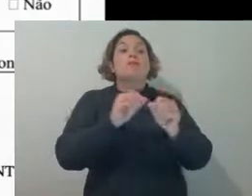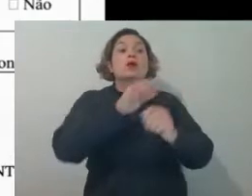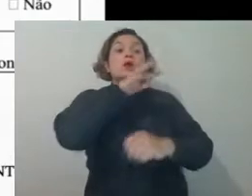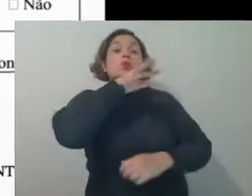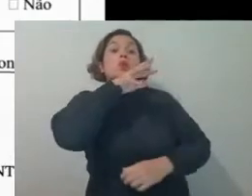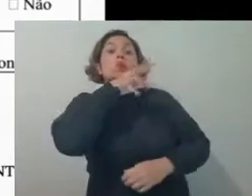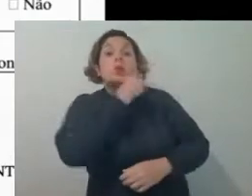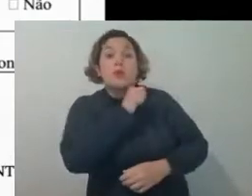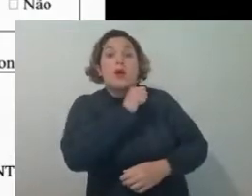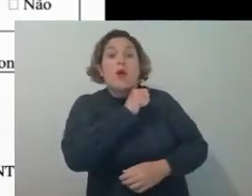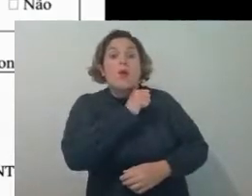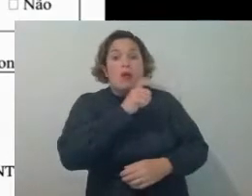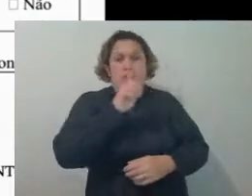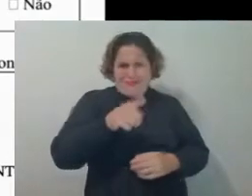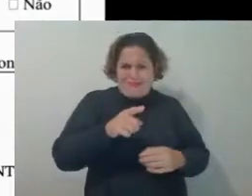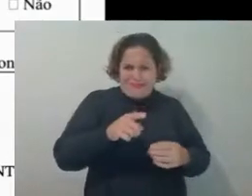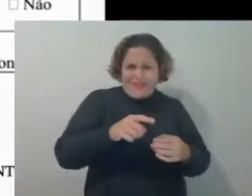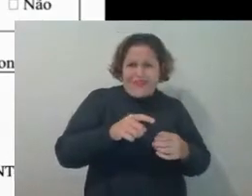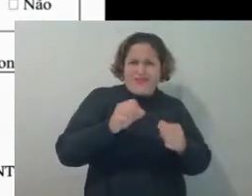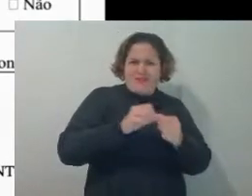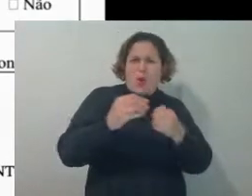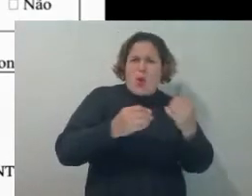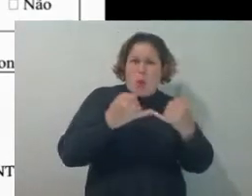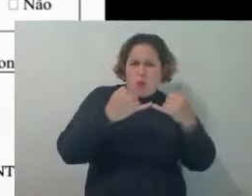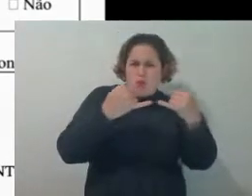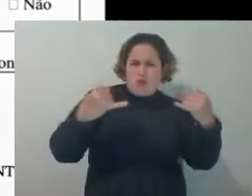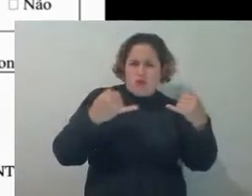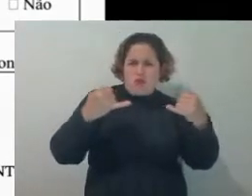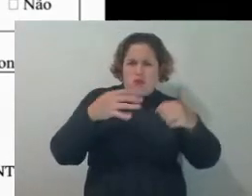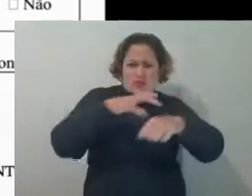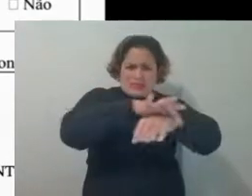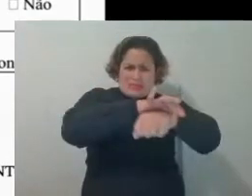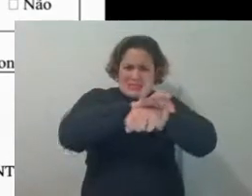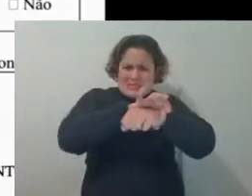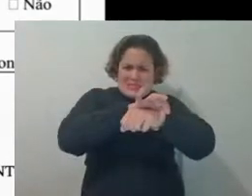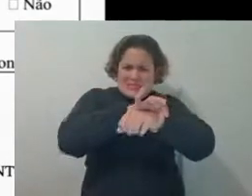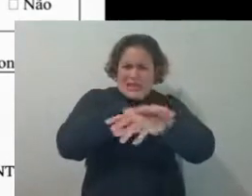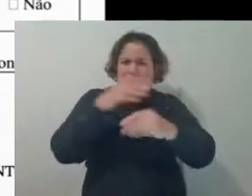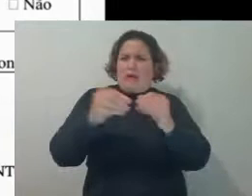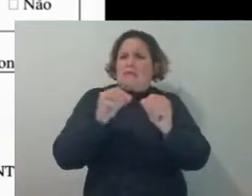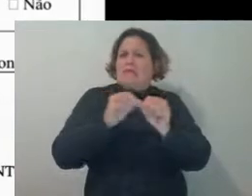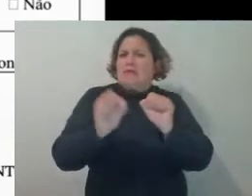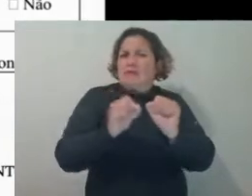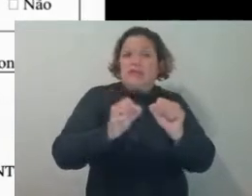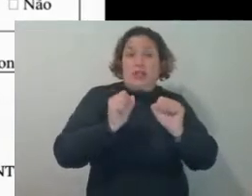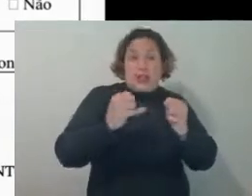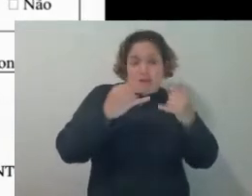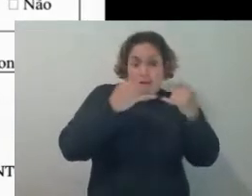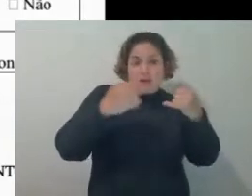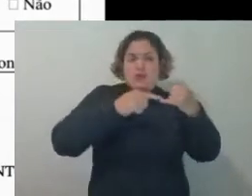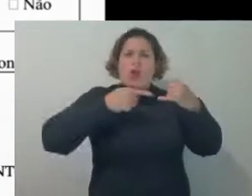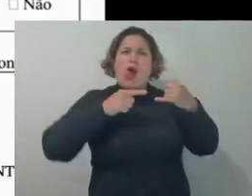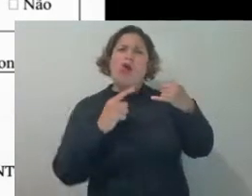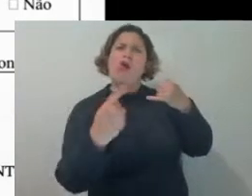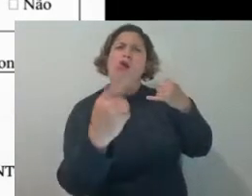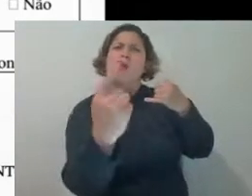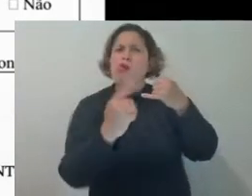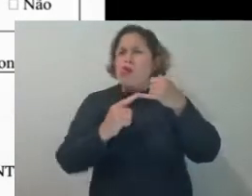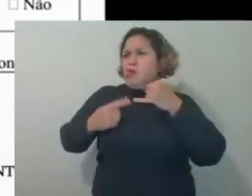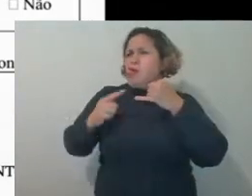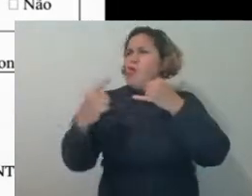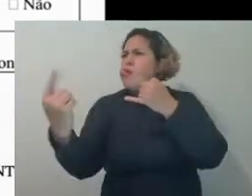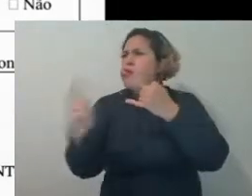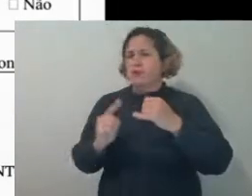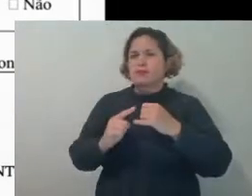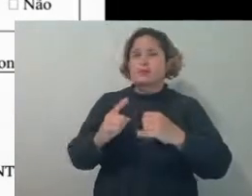faça pequenas corridas ou não, quantos animais por espécie estão presentes no ambiente, qual